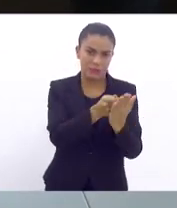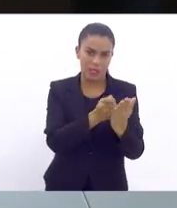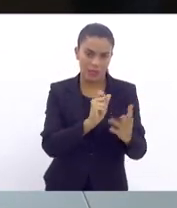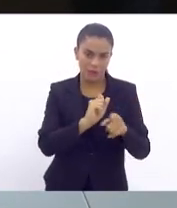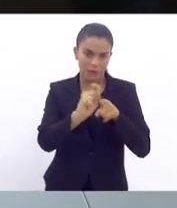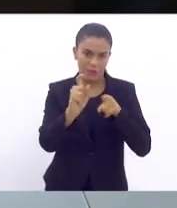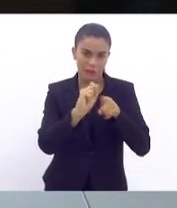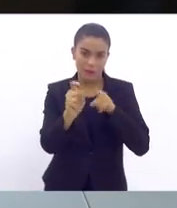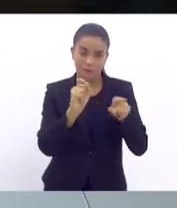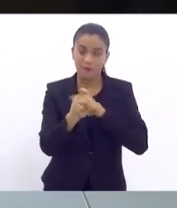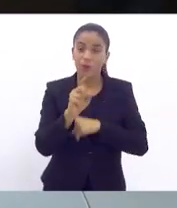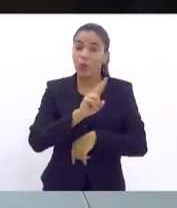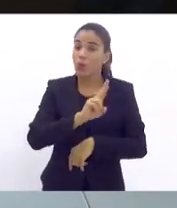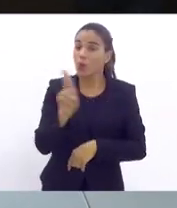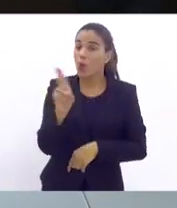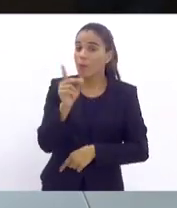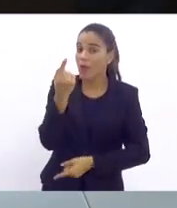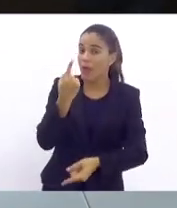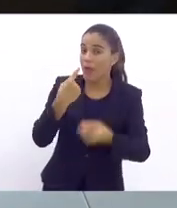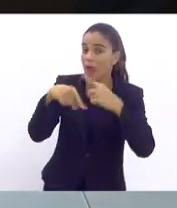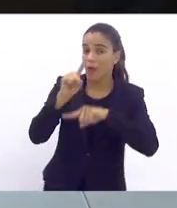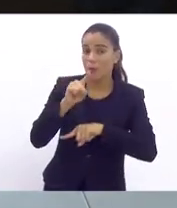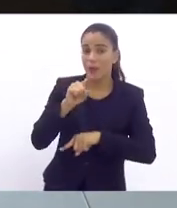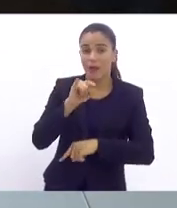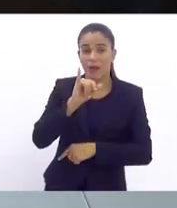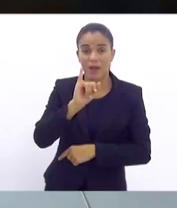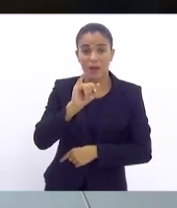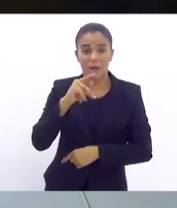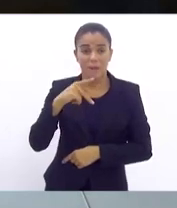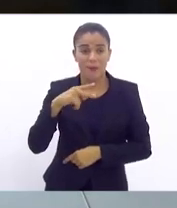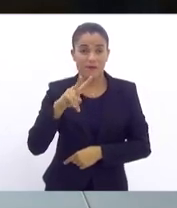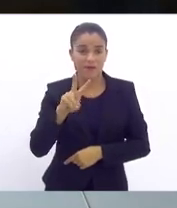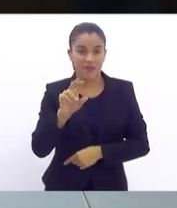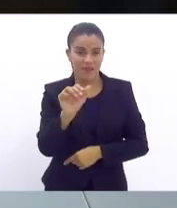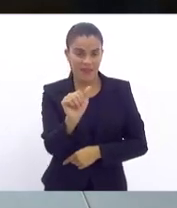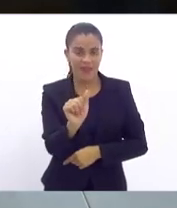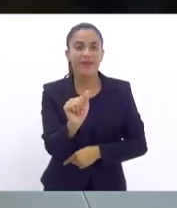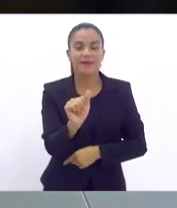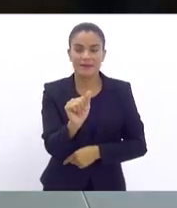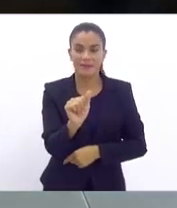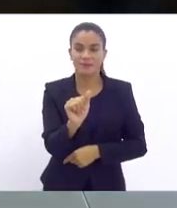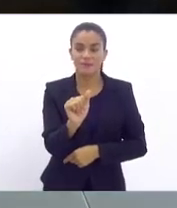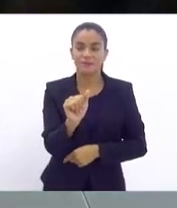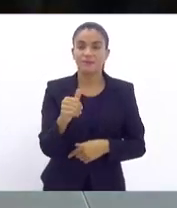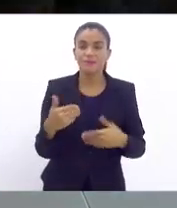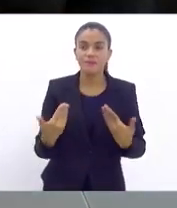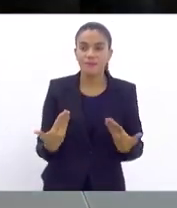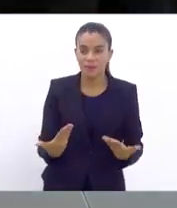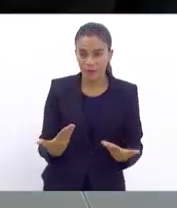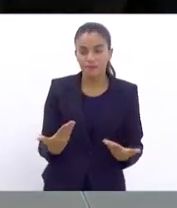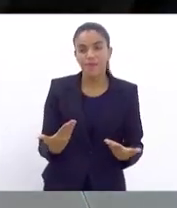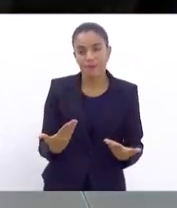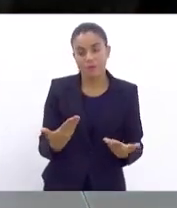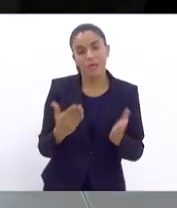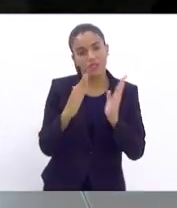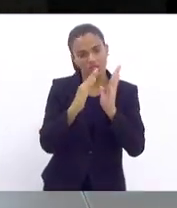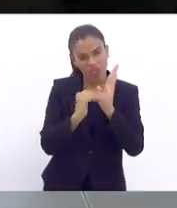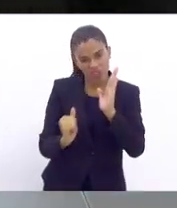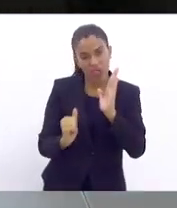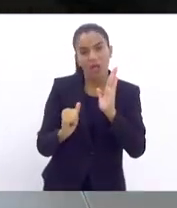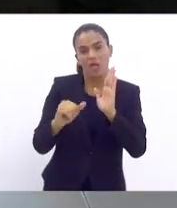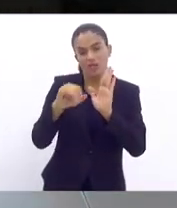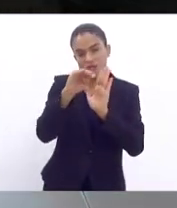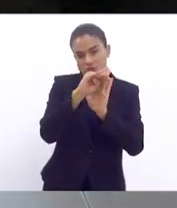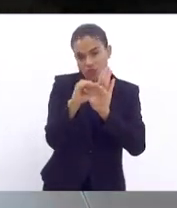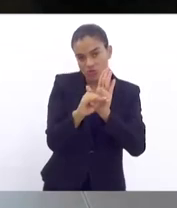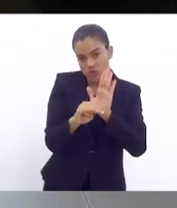lá que é o recupera IPVA que até então é um segundo motivo além da anexação para retirar de pauta